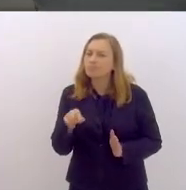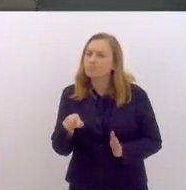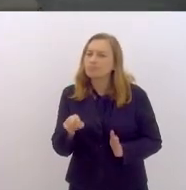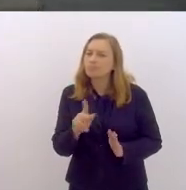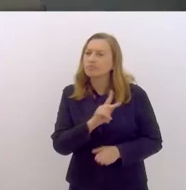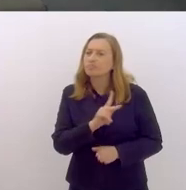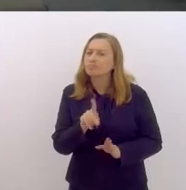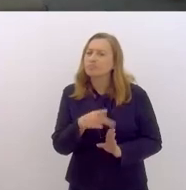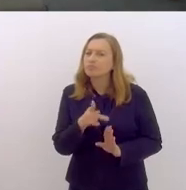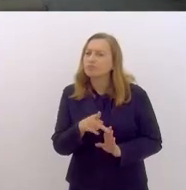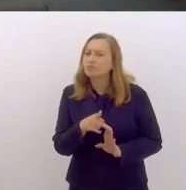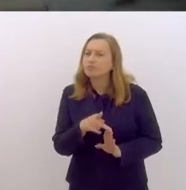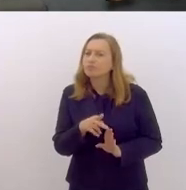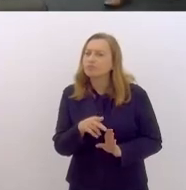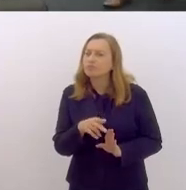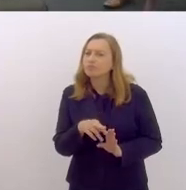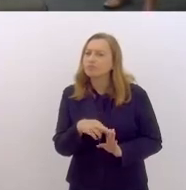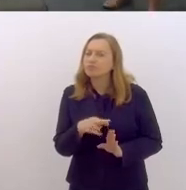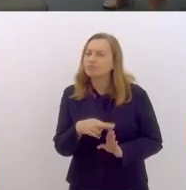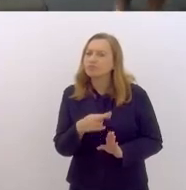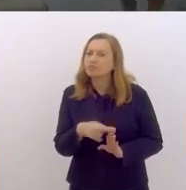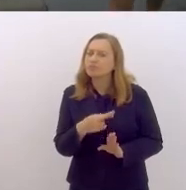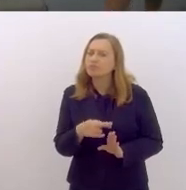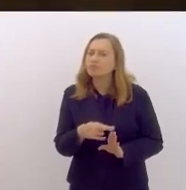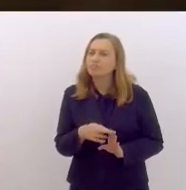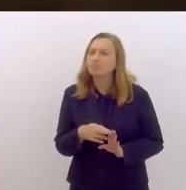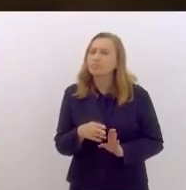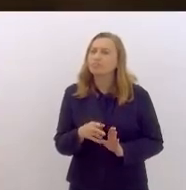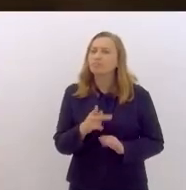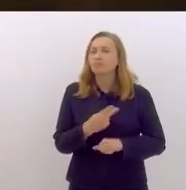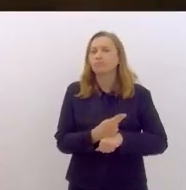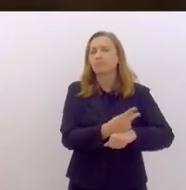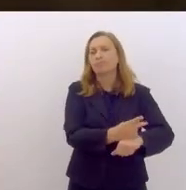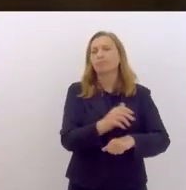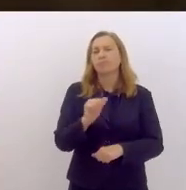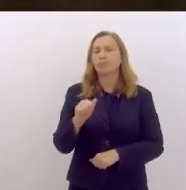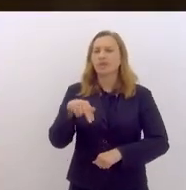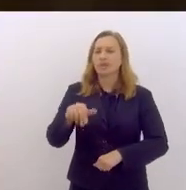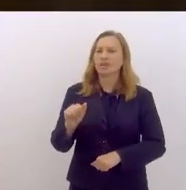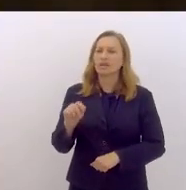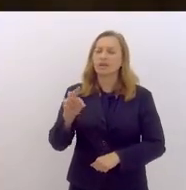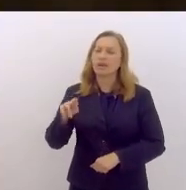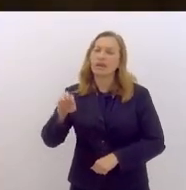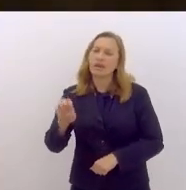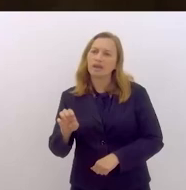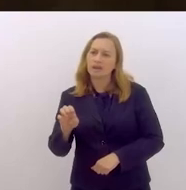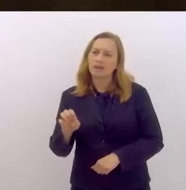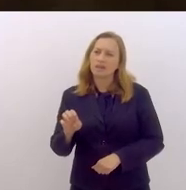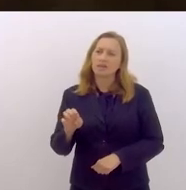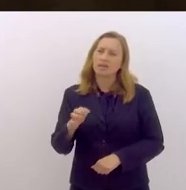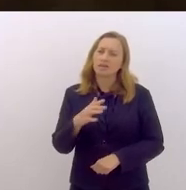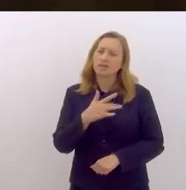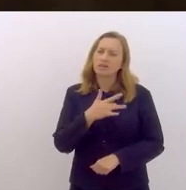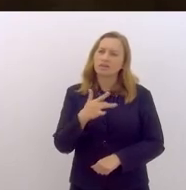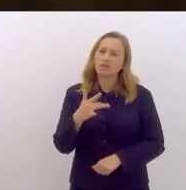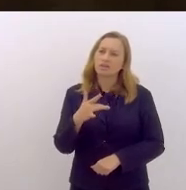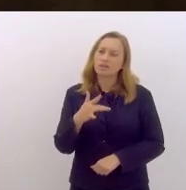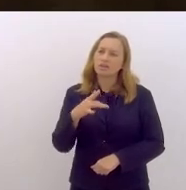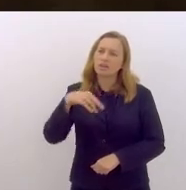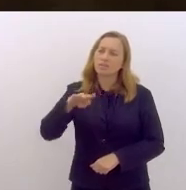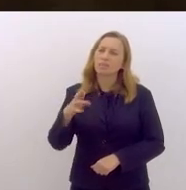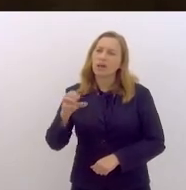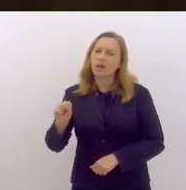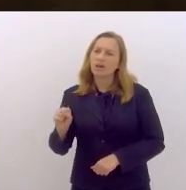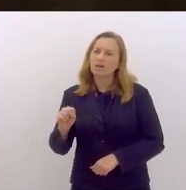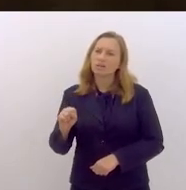Projeto de resolução, né? É o prêmio Ana Nery da Saúde ao doutor Marcos Vinícius